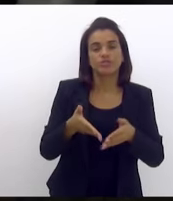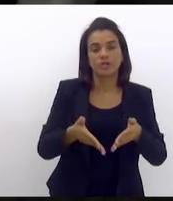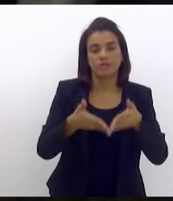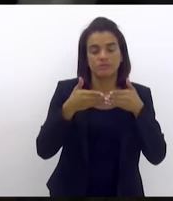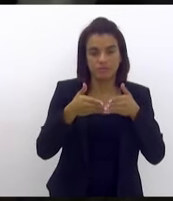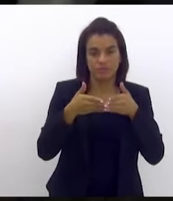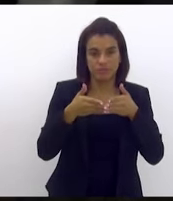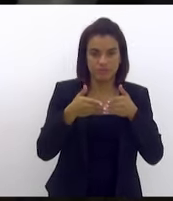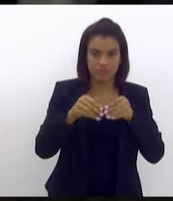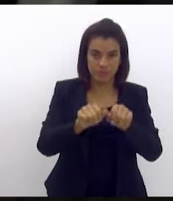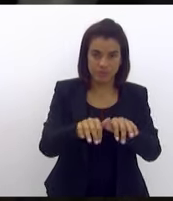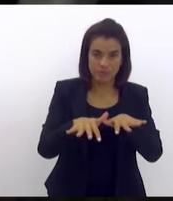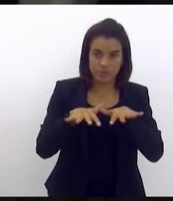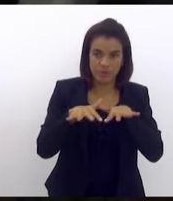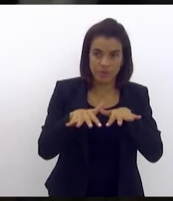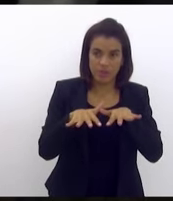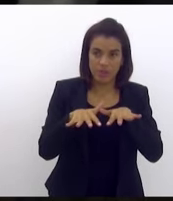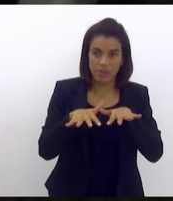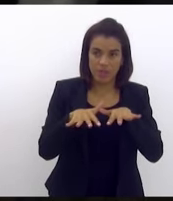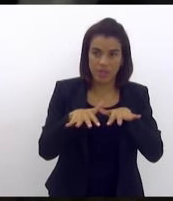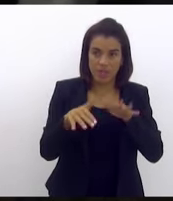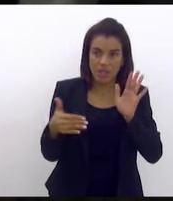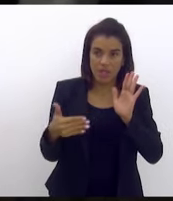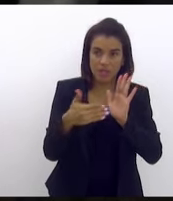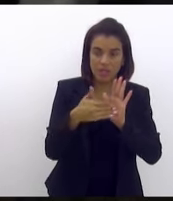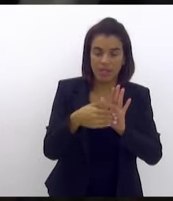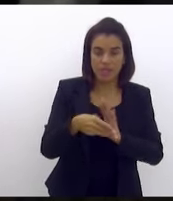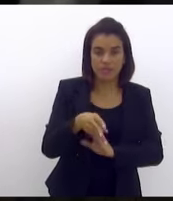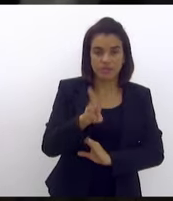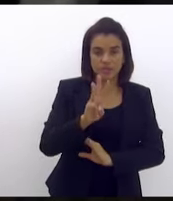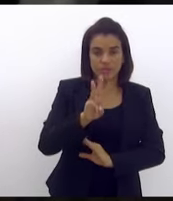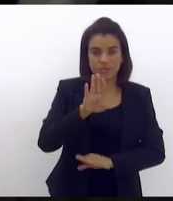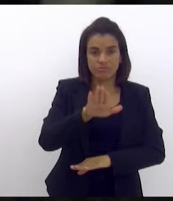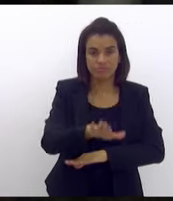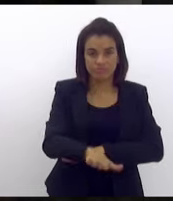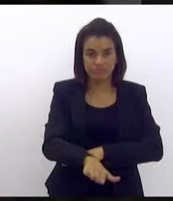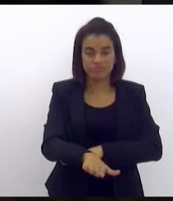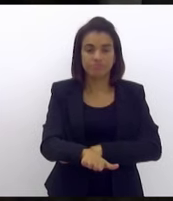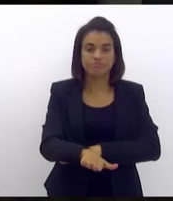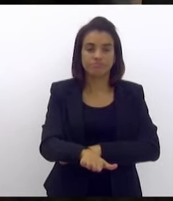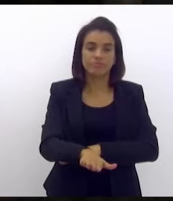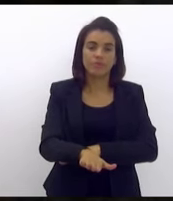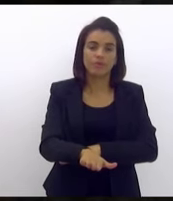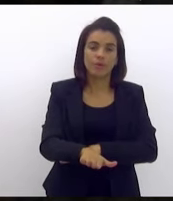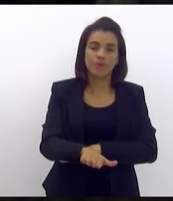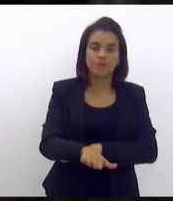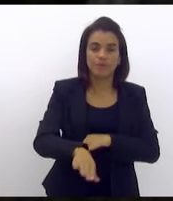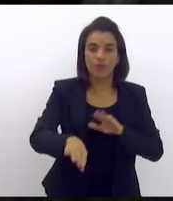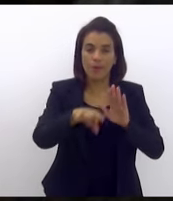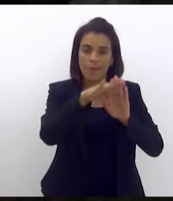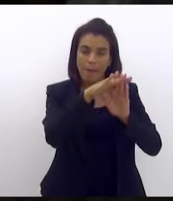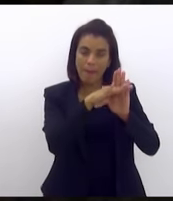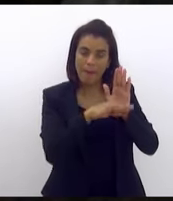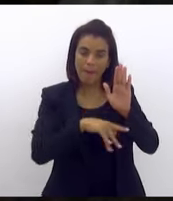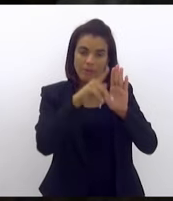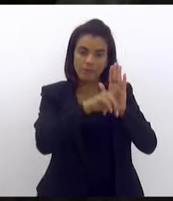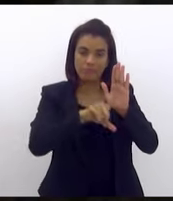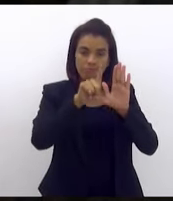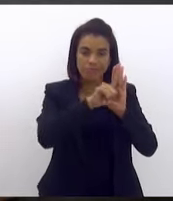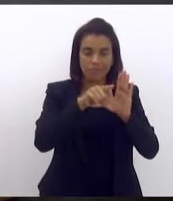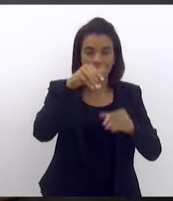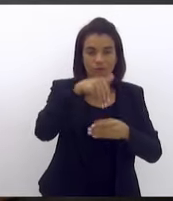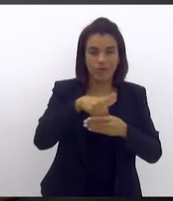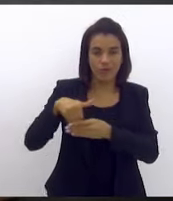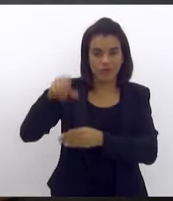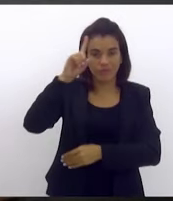suspensa a sessão até às 15 horas com a ordem do dia.